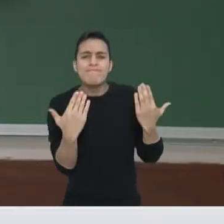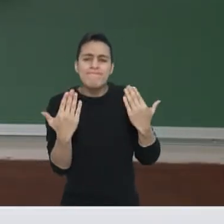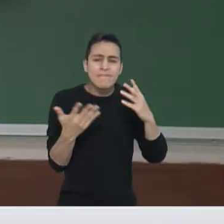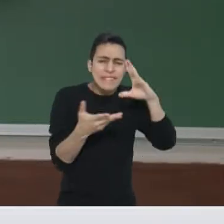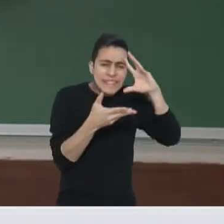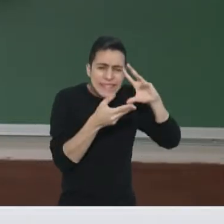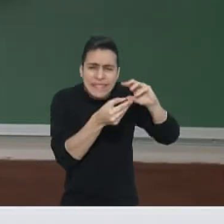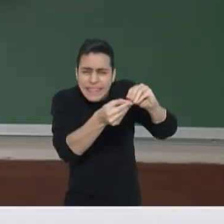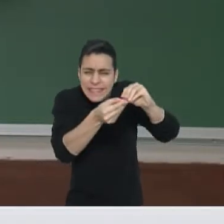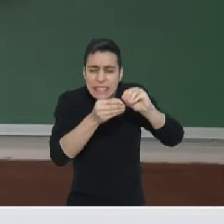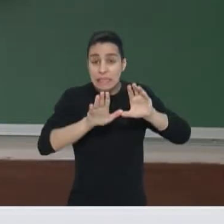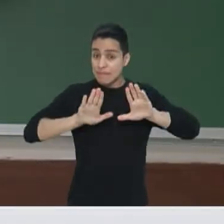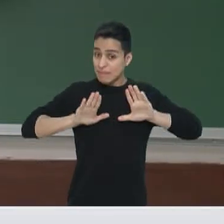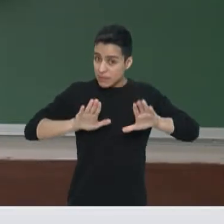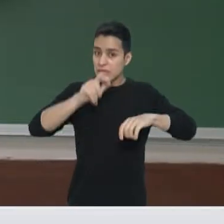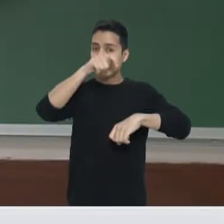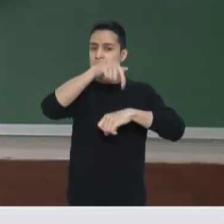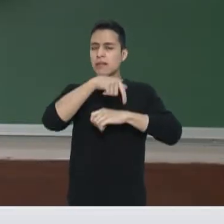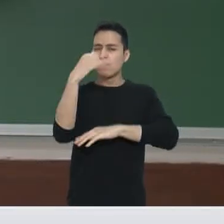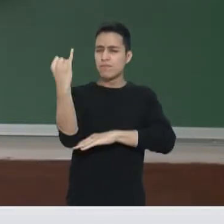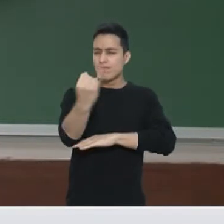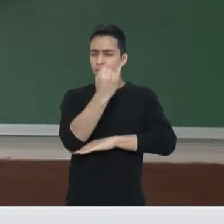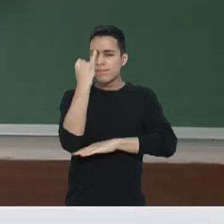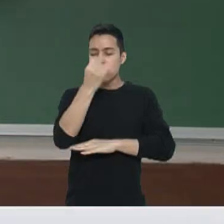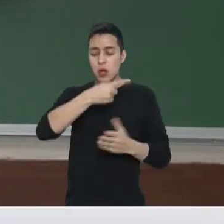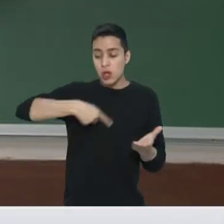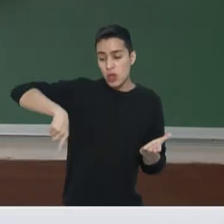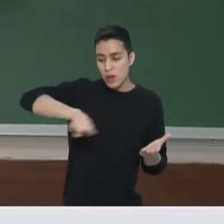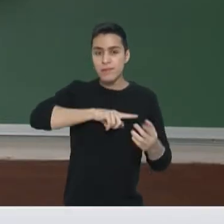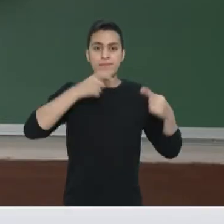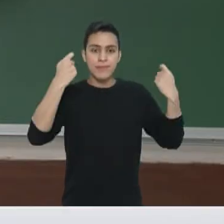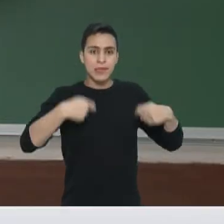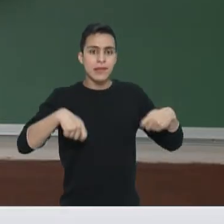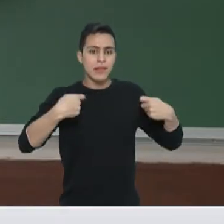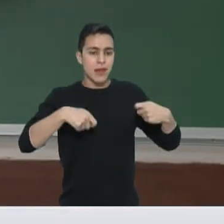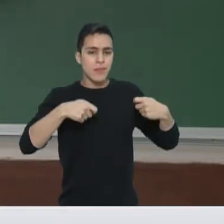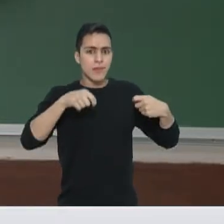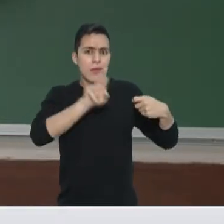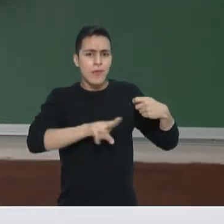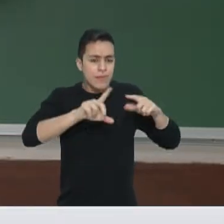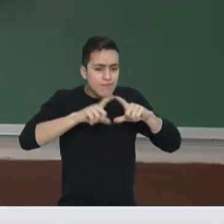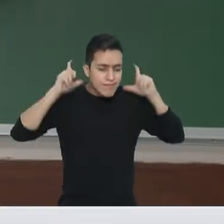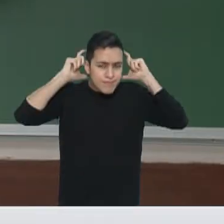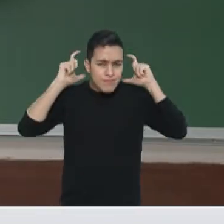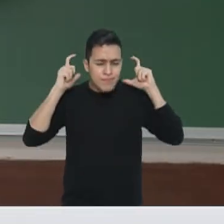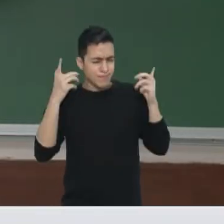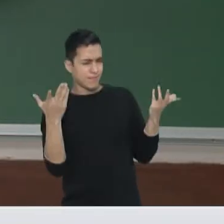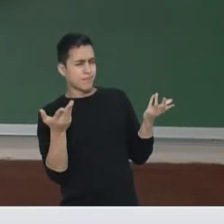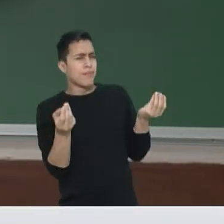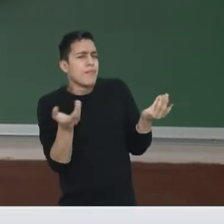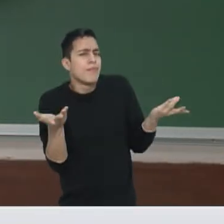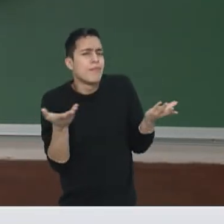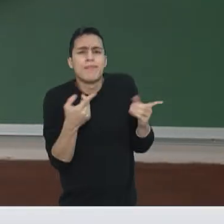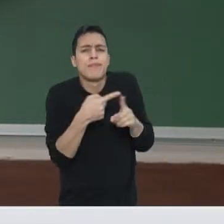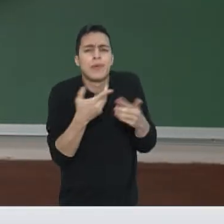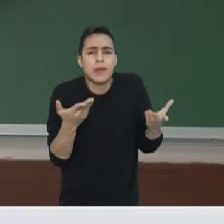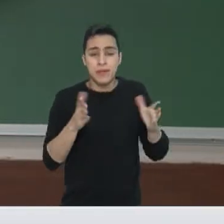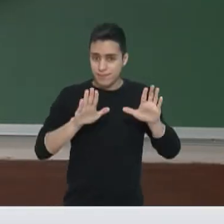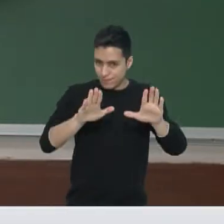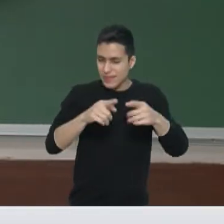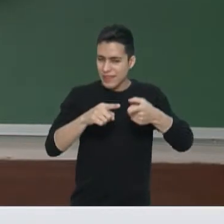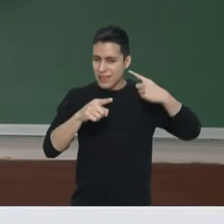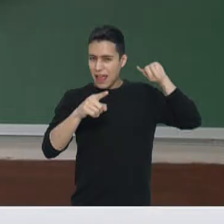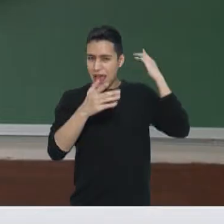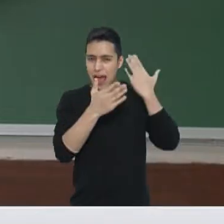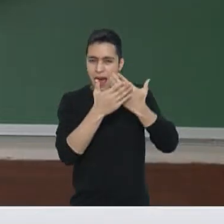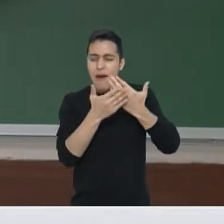se entender, mas é um momento muito importante que nós precisamos usar isso. Por que será, hein? Na nossa última aula, nós trabalhamos sobre